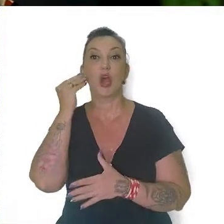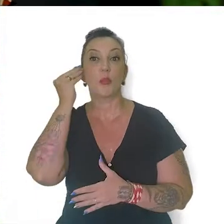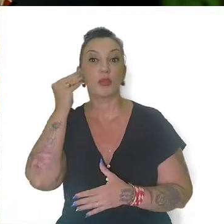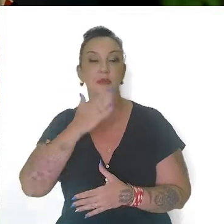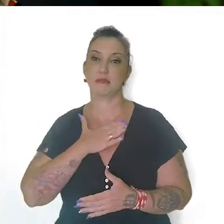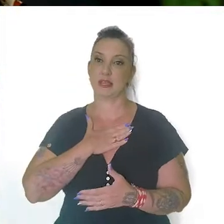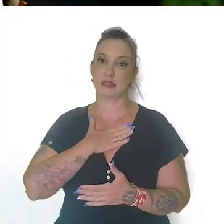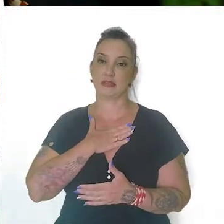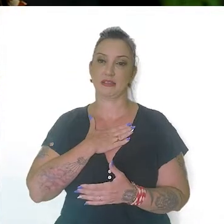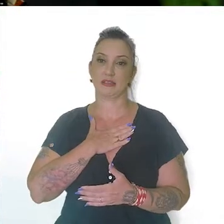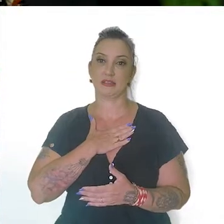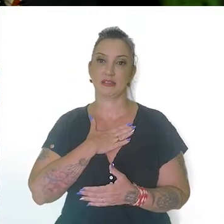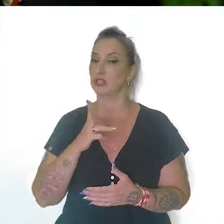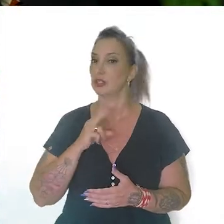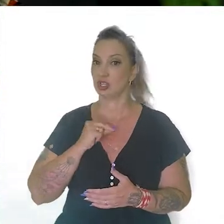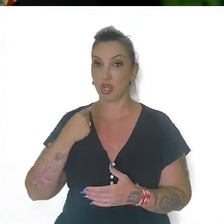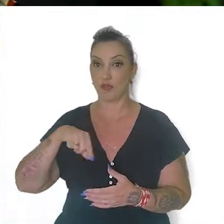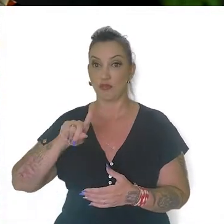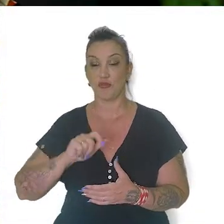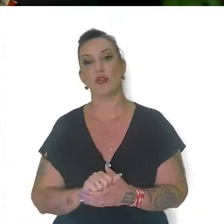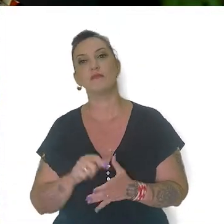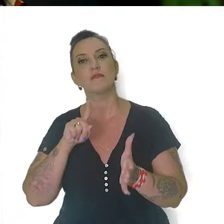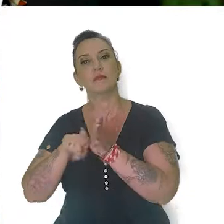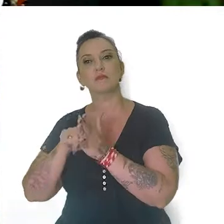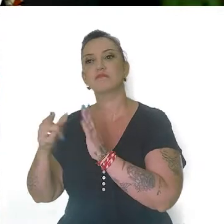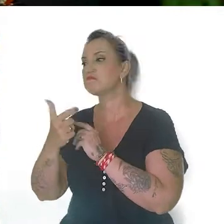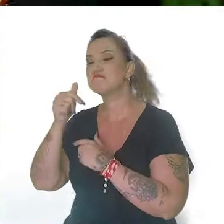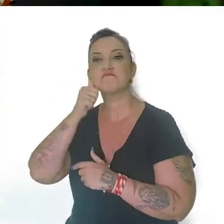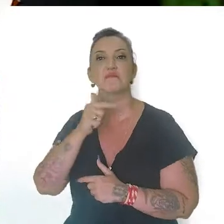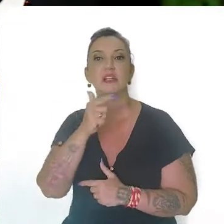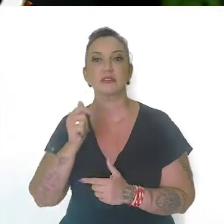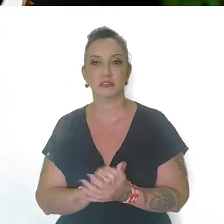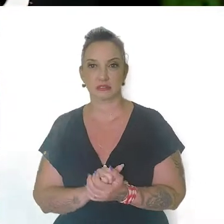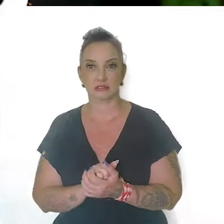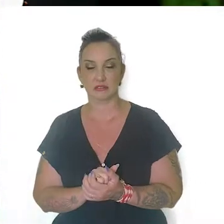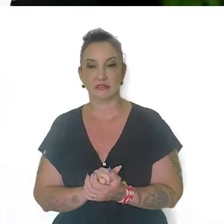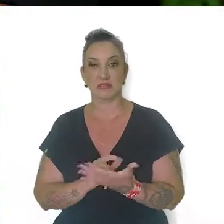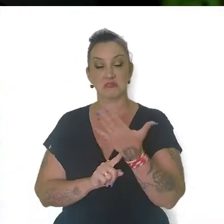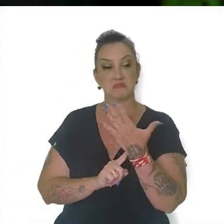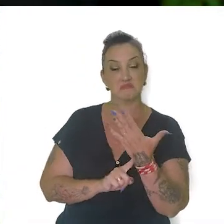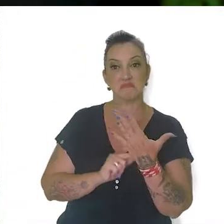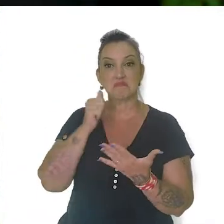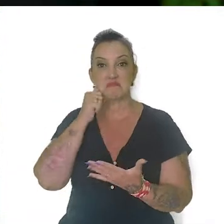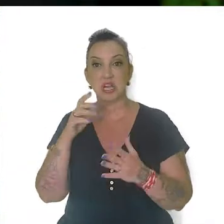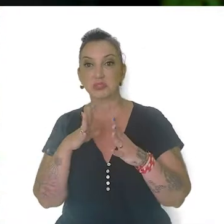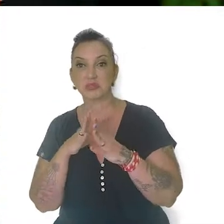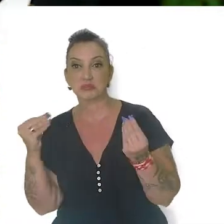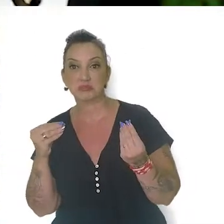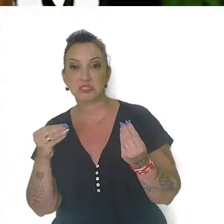criar minha oportunidade, né? E aí eu falei, nossa, eu vou. Aí fiquei perguntando, por que não tem mulher? Aí aparecia